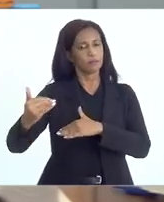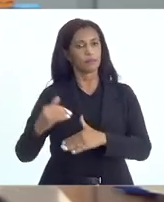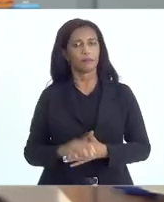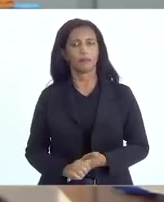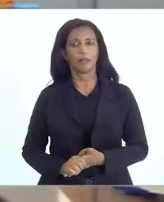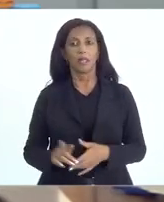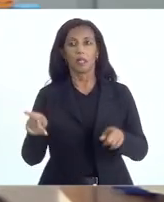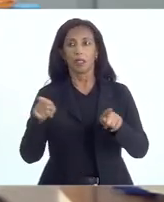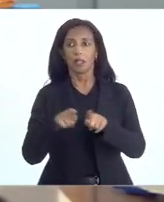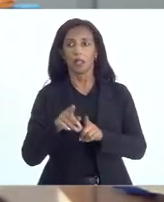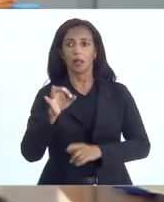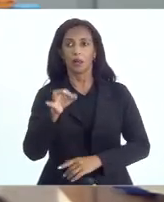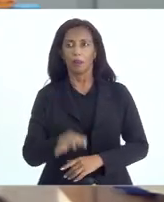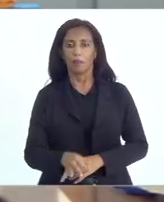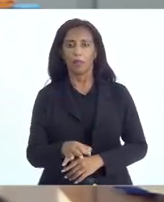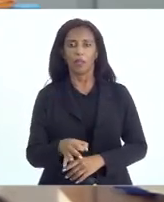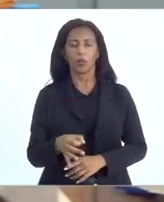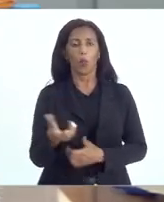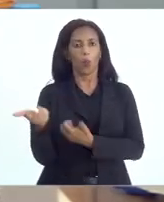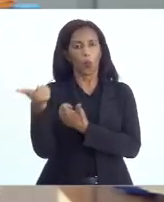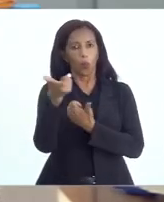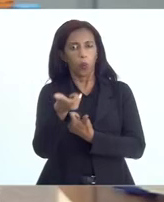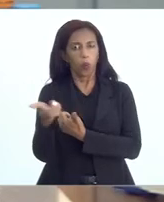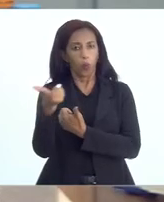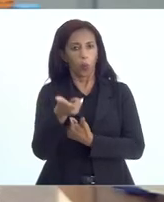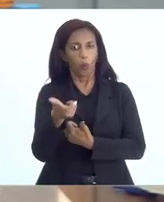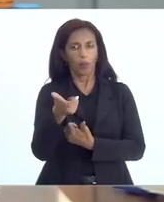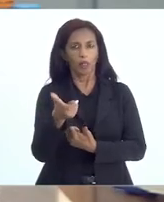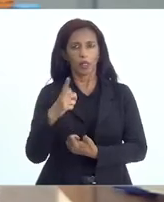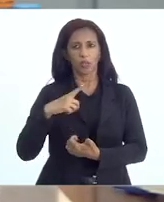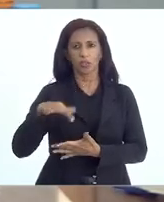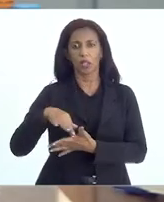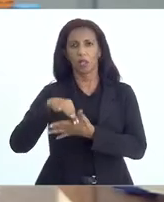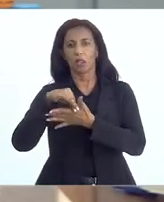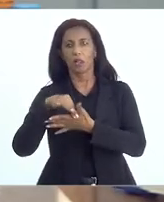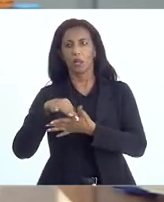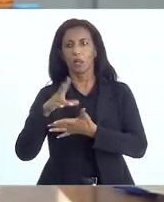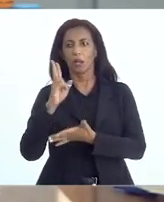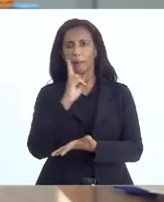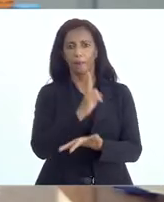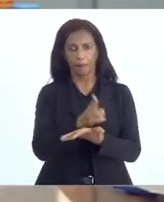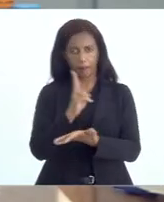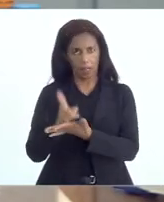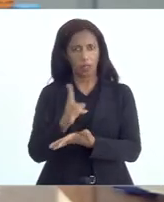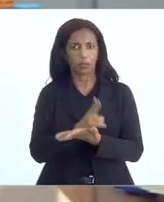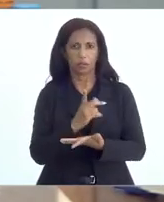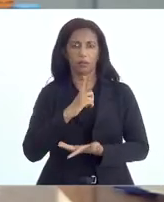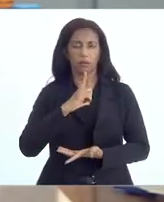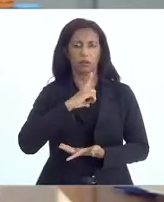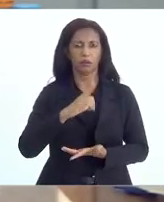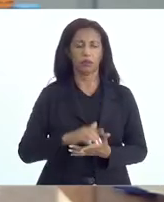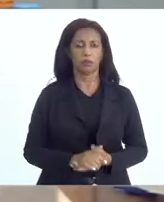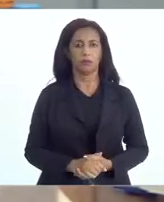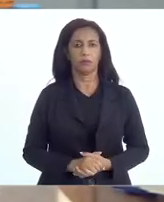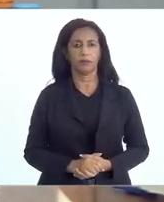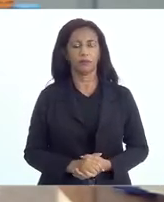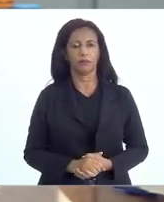e também é o mesmo caso de Combatente tem algum representante combater isso aí é o mesmo caso de combatente